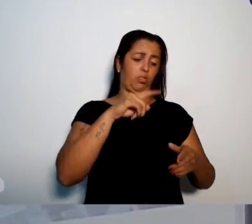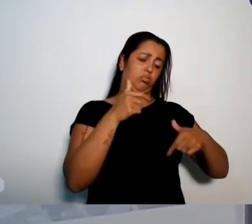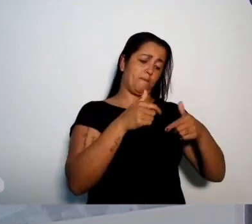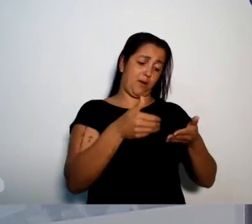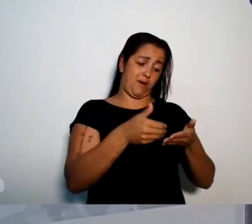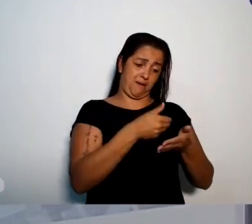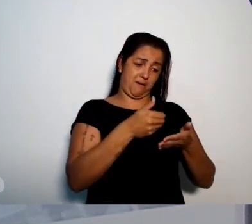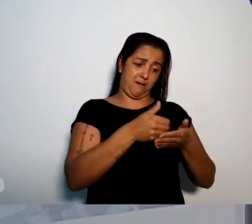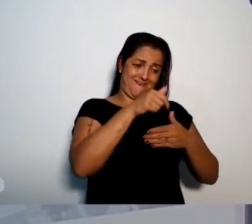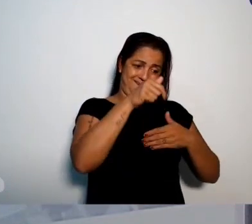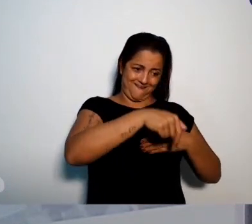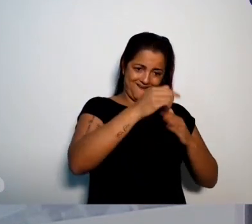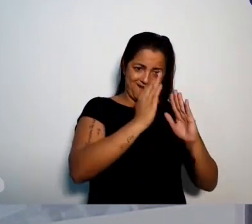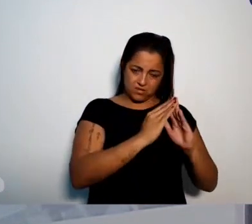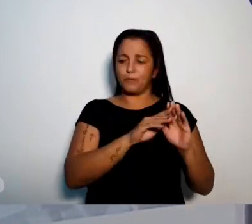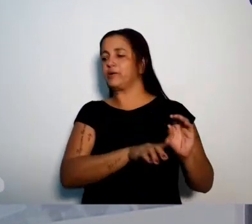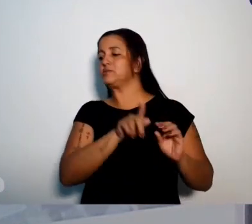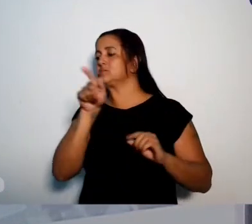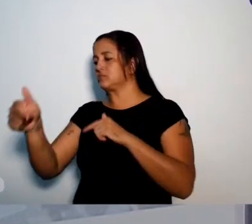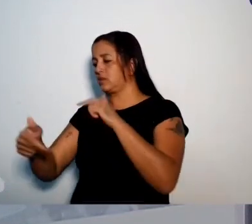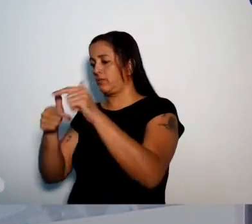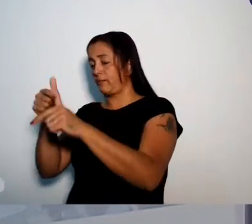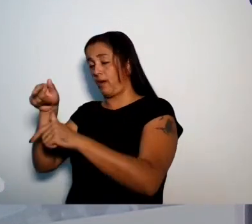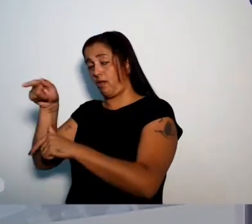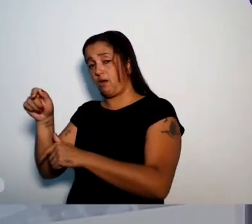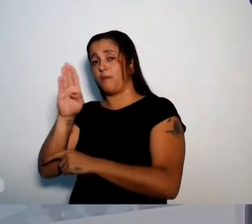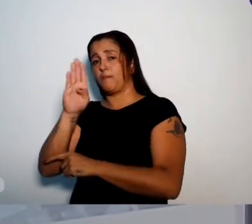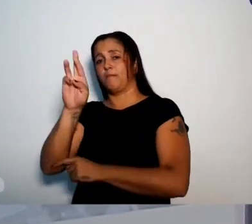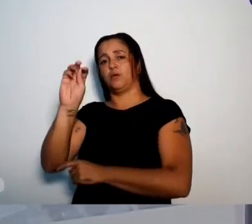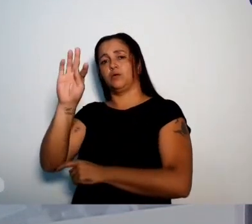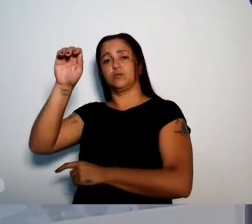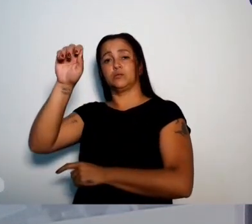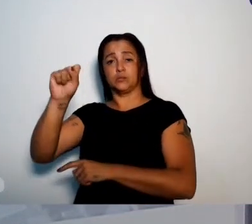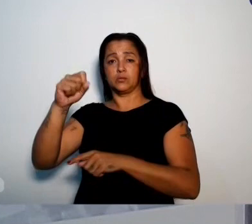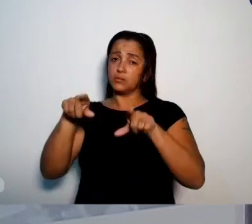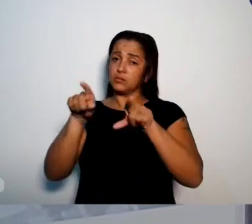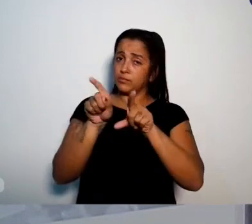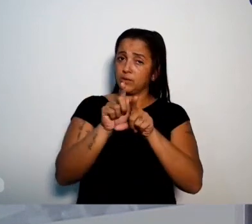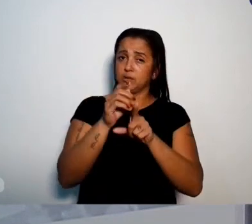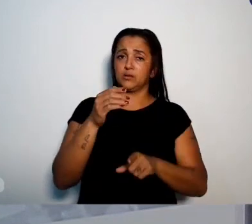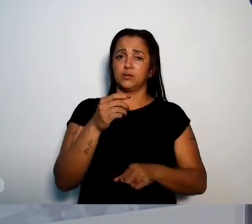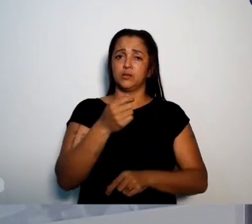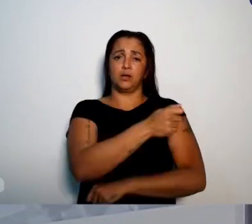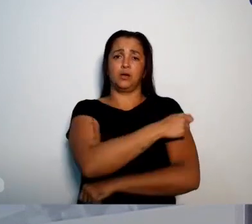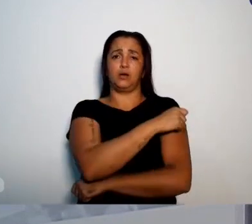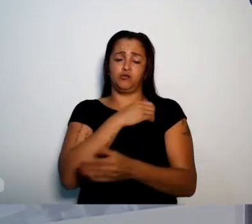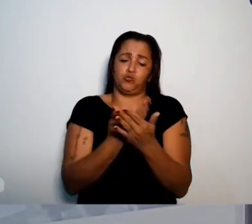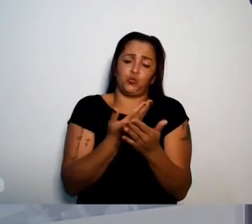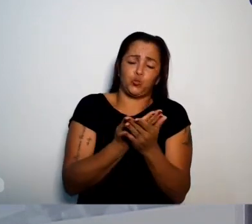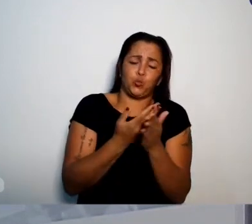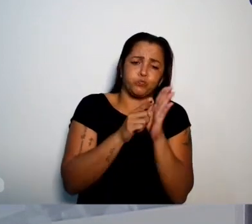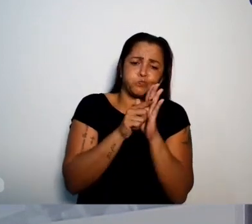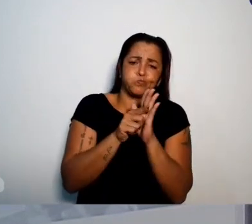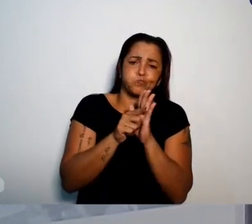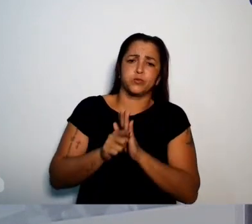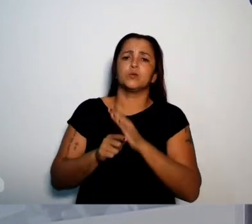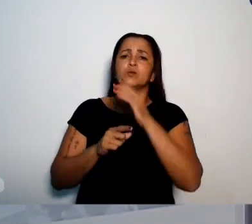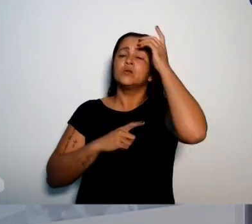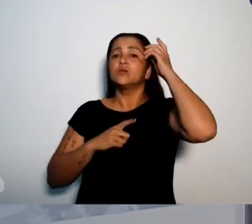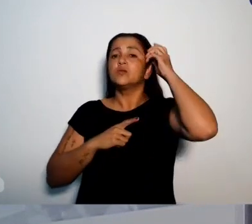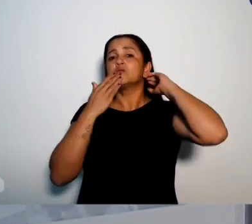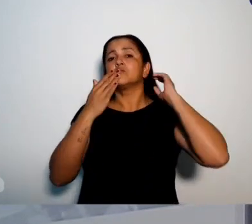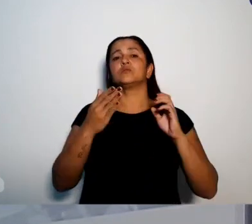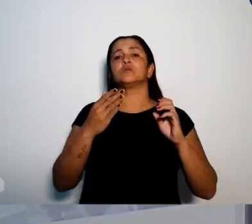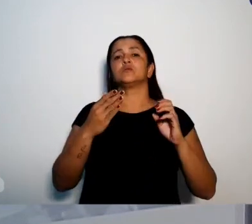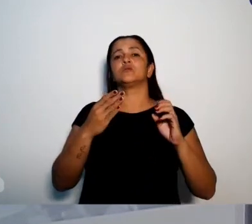estudantes também têm nos procurado, solicitando essa linha de ônibus. Então, seria importante também para a